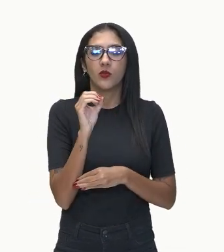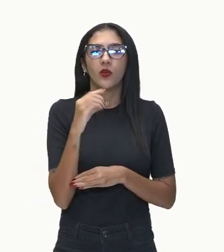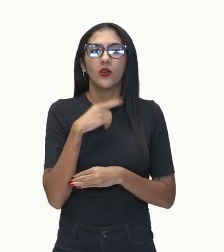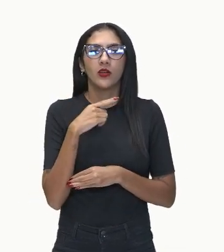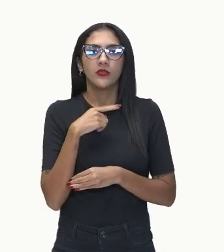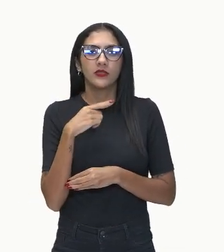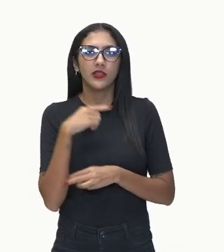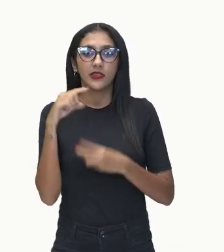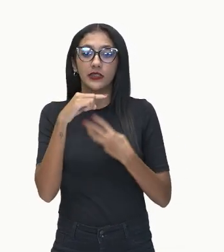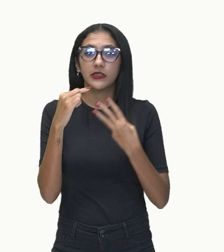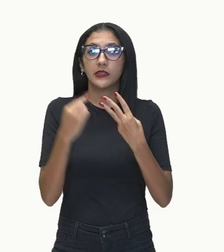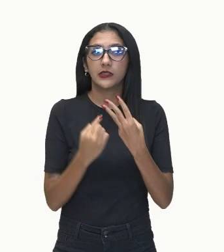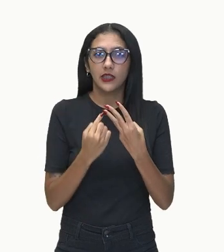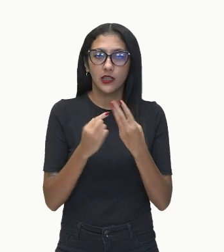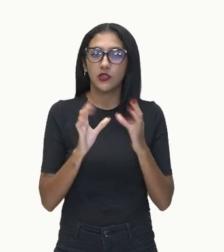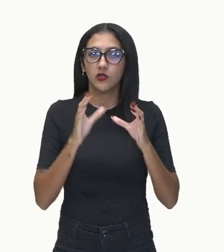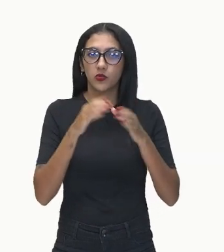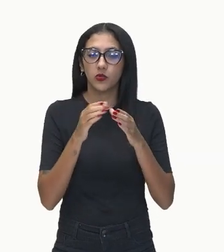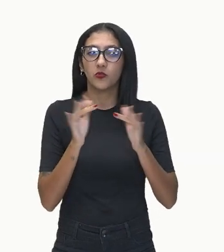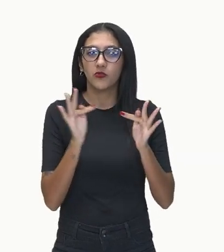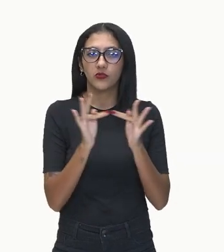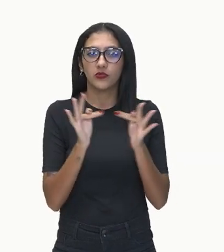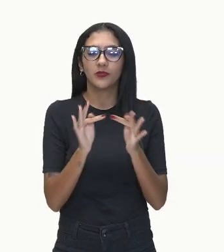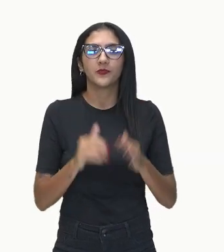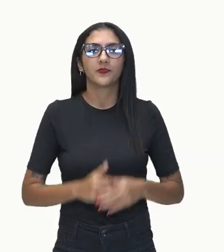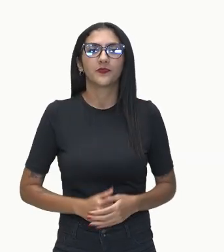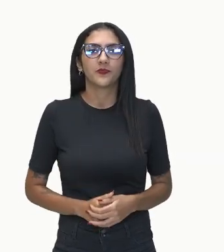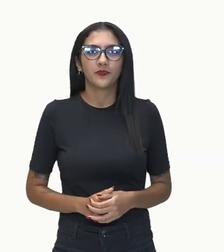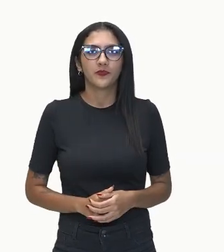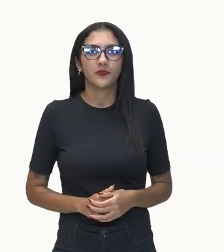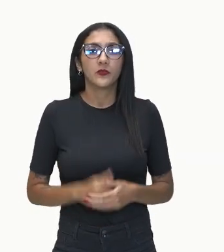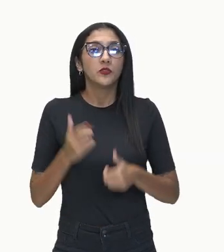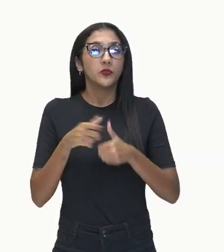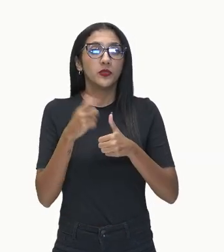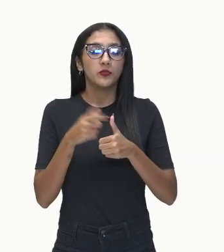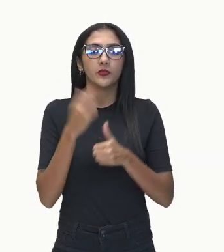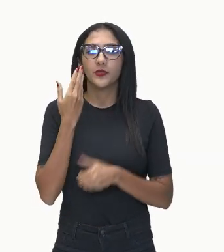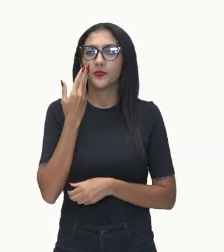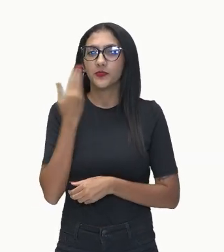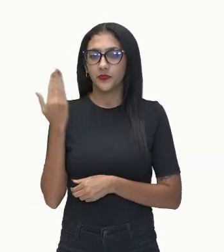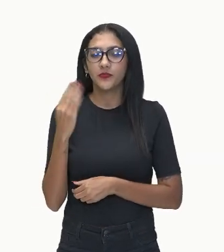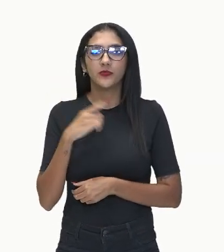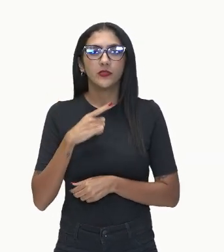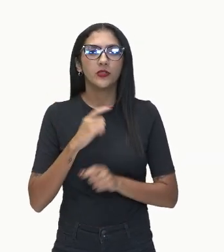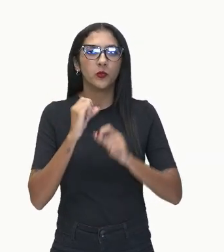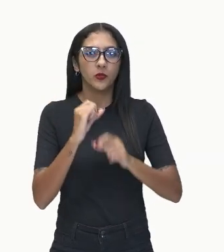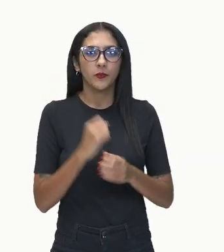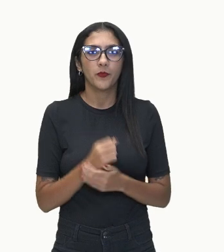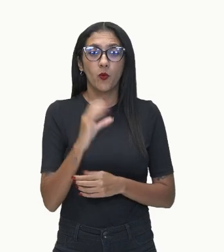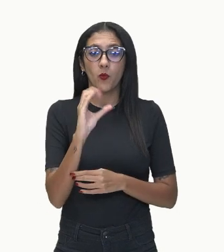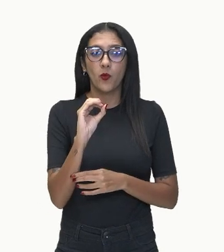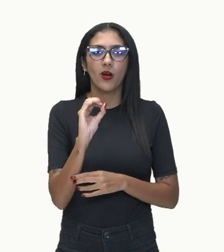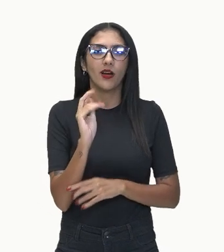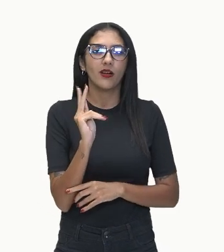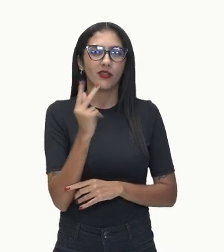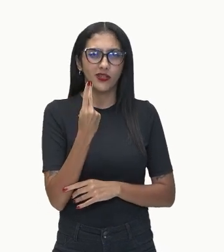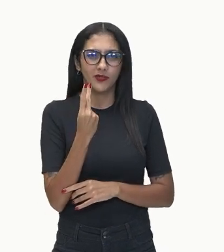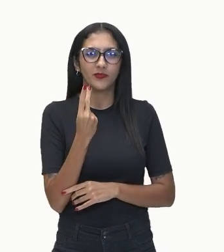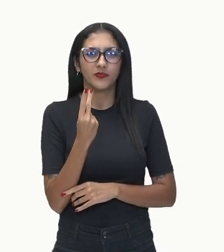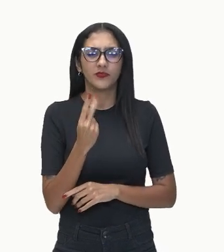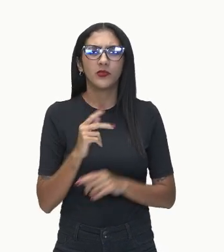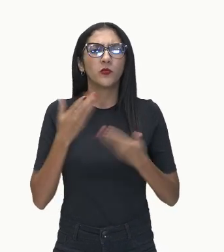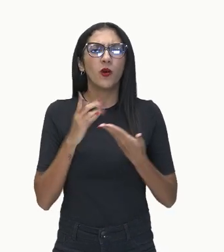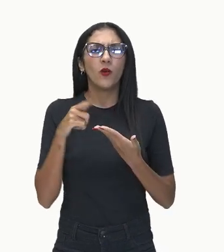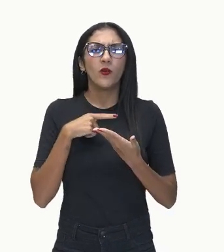grupos funcionais. Os primeiros compostos oxigenados são os que têm a hidroxila. Então, quem é que tem